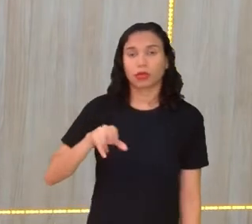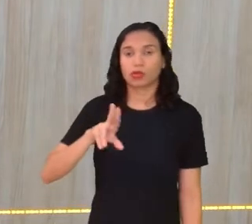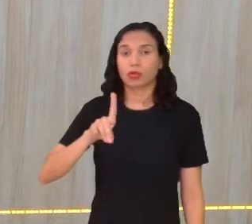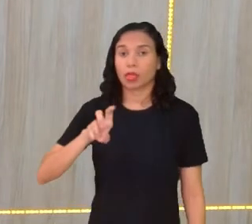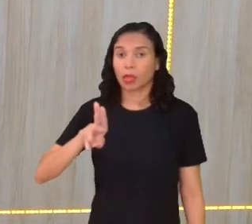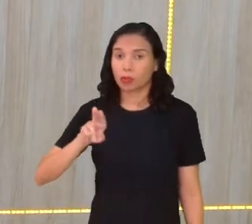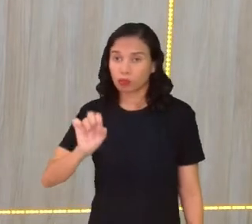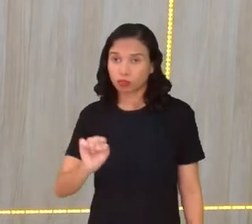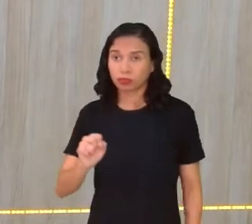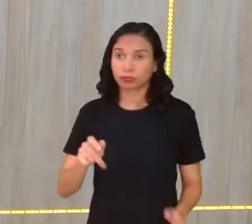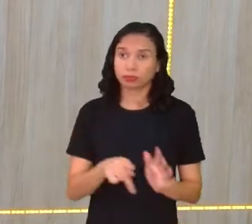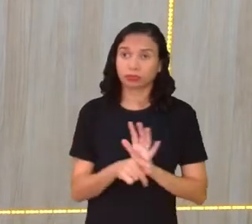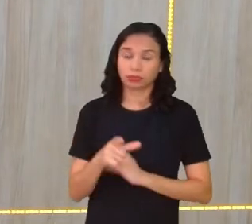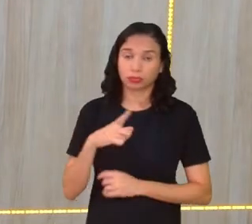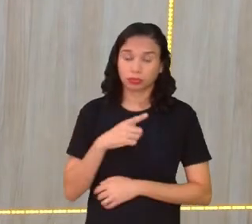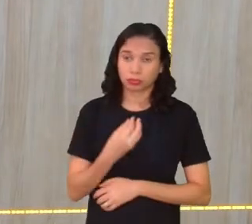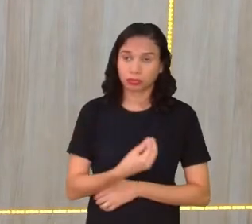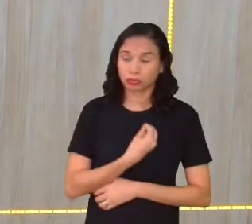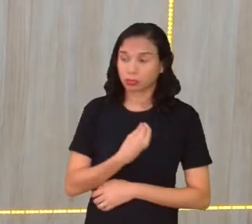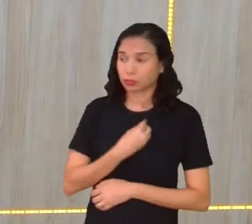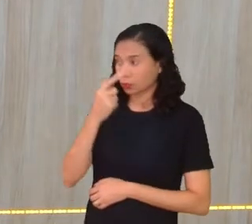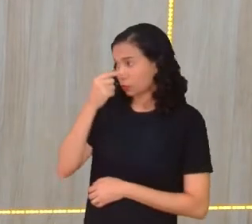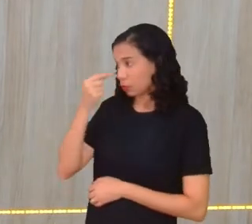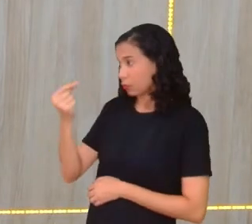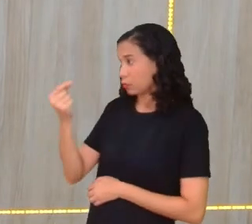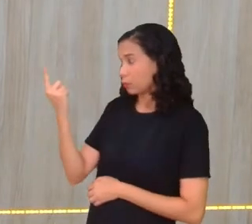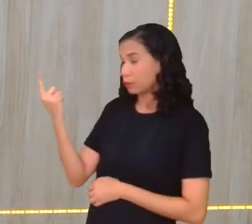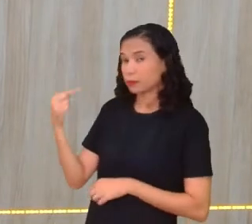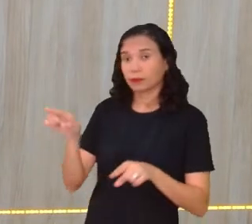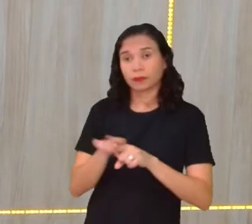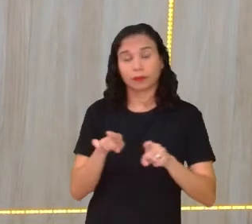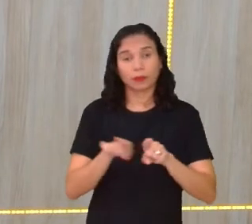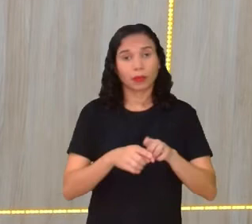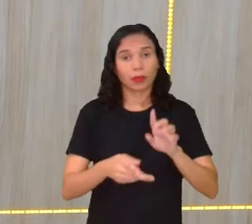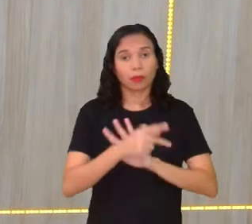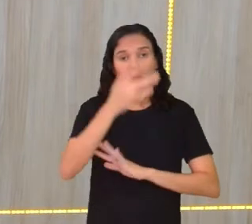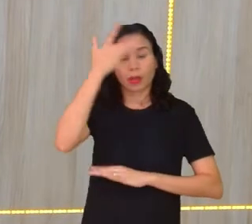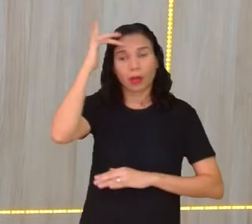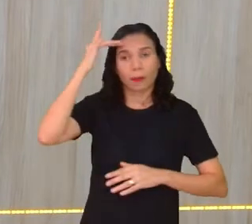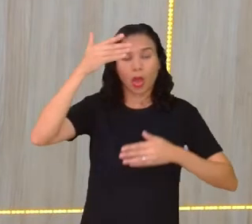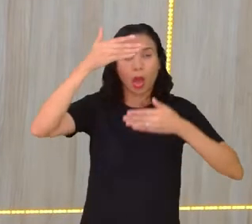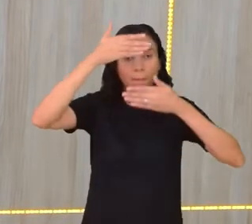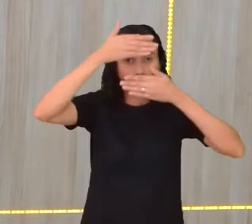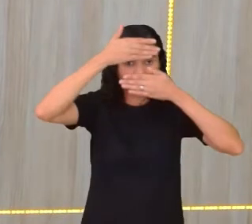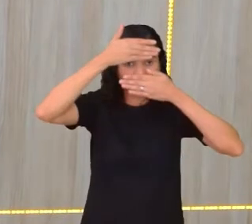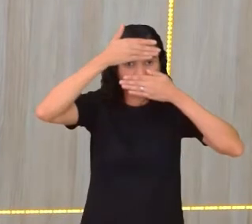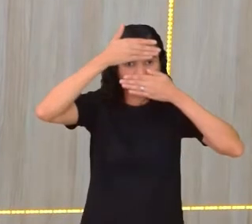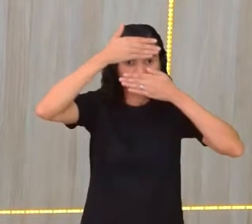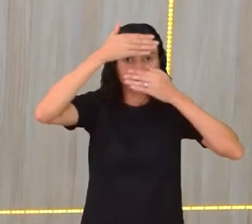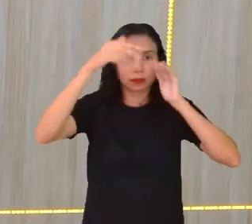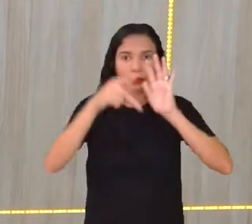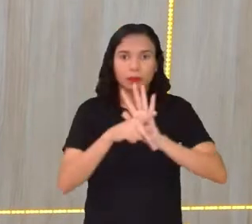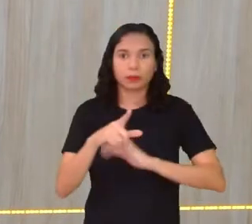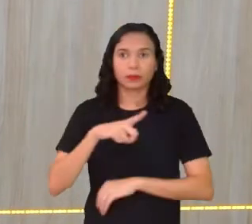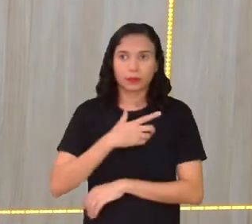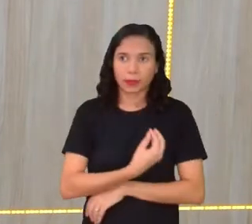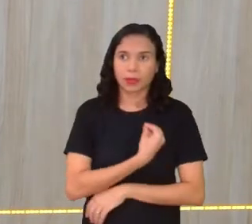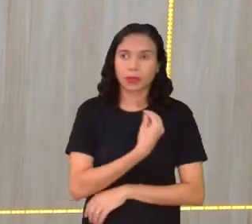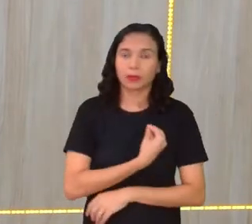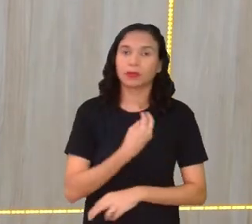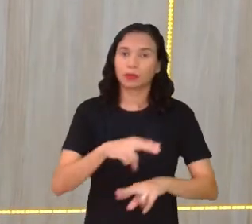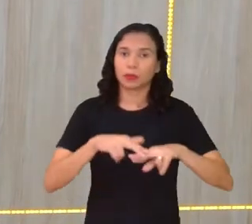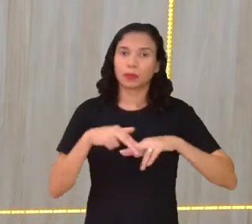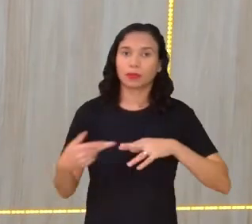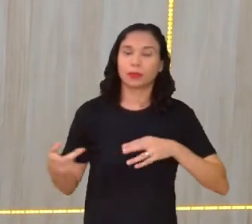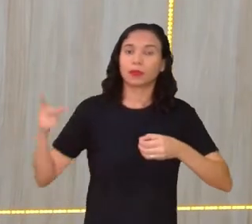nos campos de concentração. Xenofobia contra muçulmanos. Né? E para isso, ó, eu trouxe aqui, eu vou